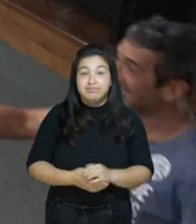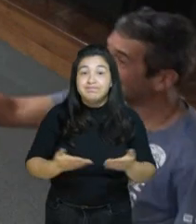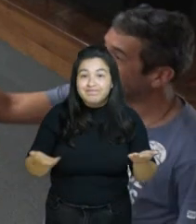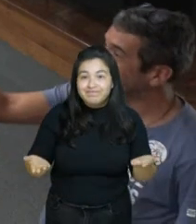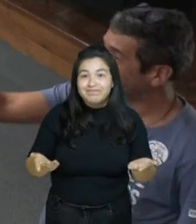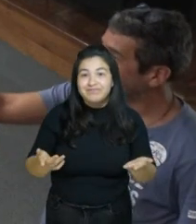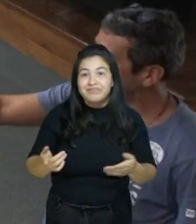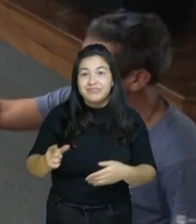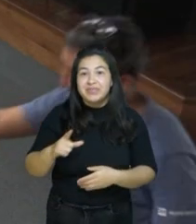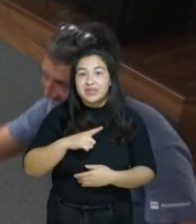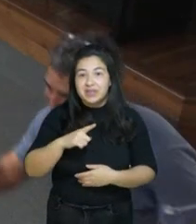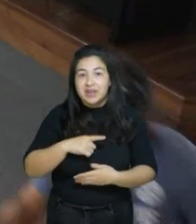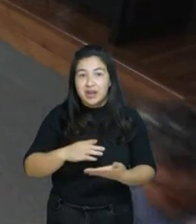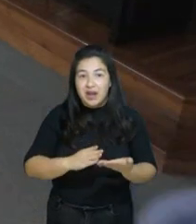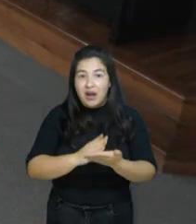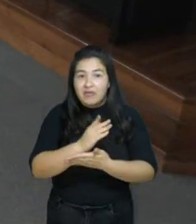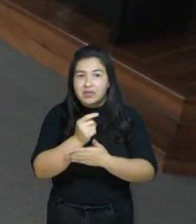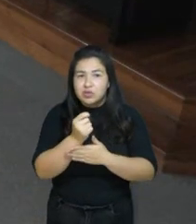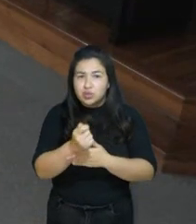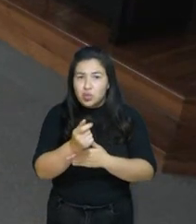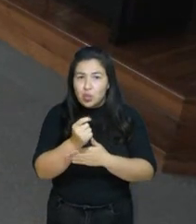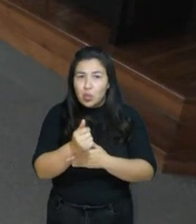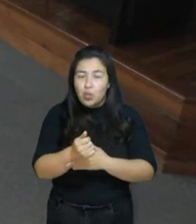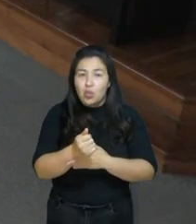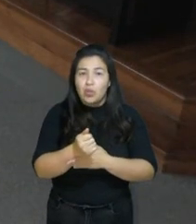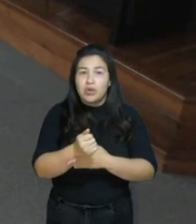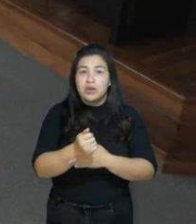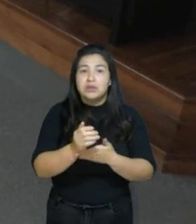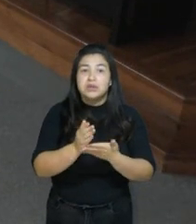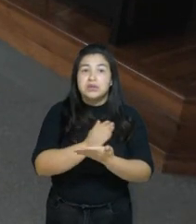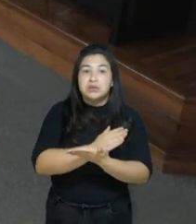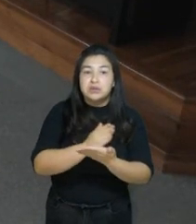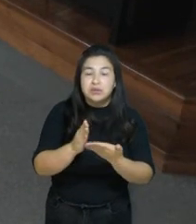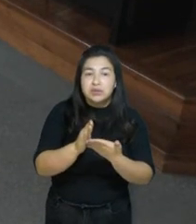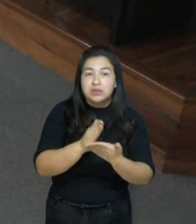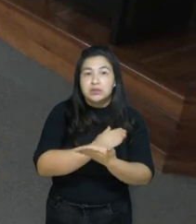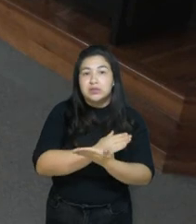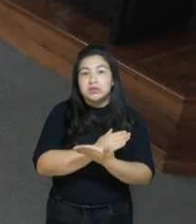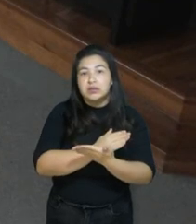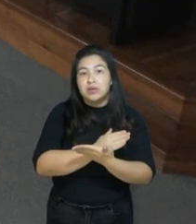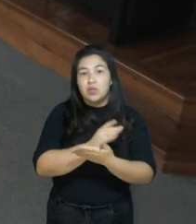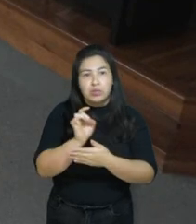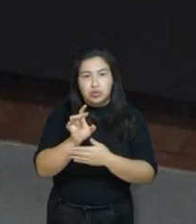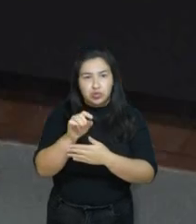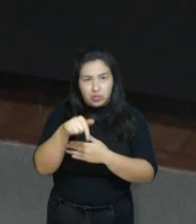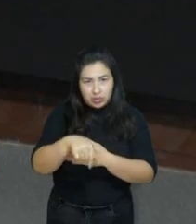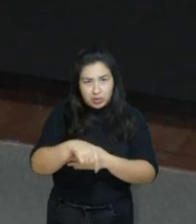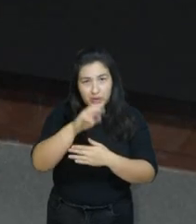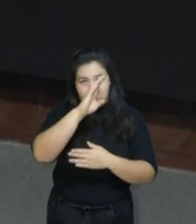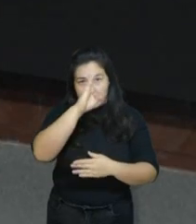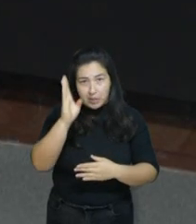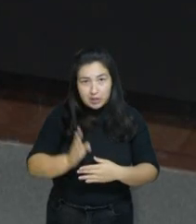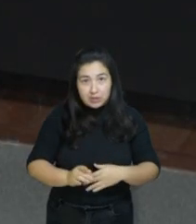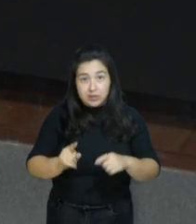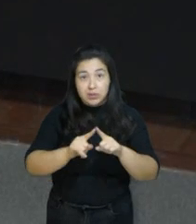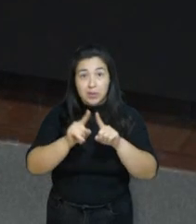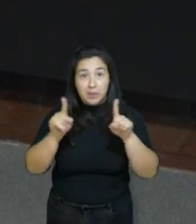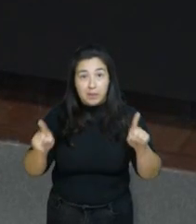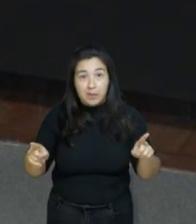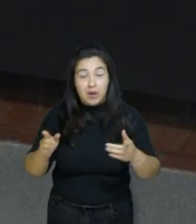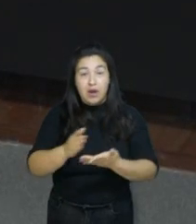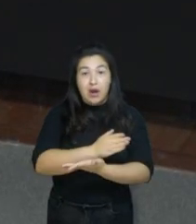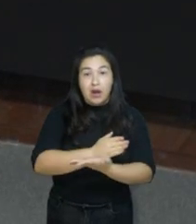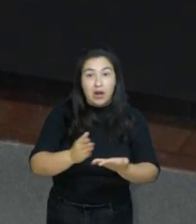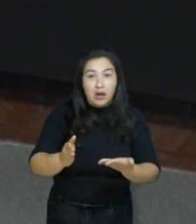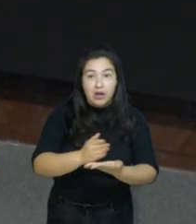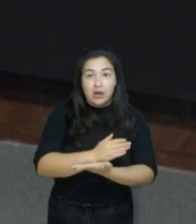E a gente já tem uns pequenos avanços nesse aspecto de já ter algumas, né, não aqui no Brasil, mas algumas